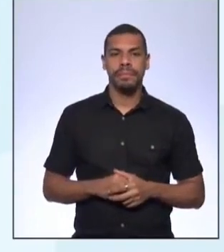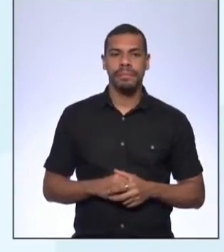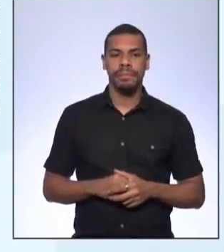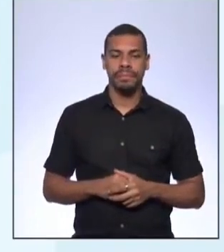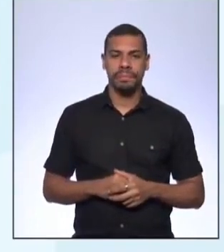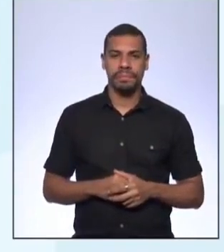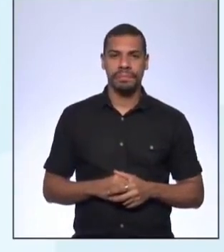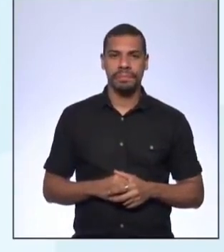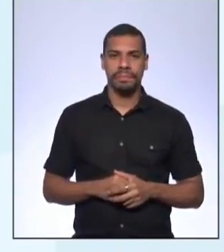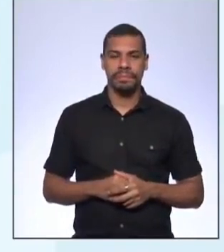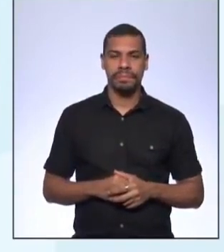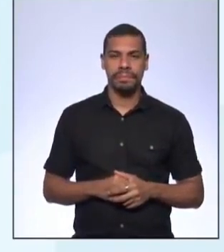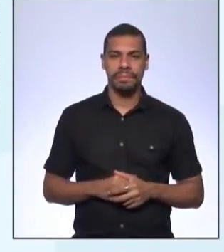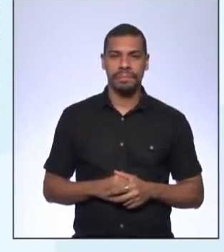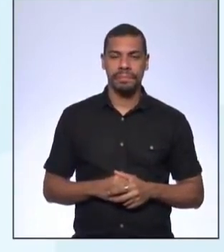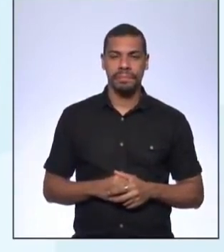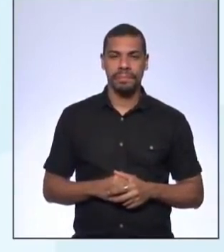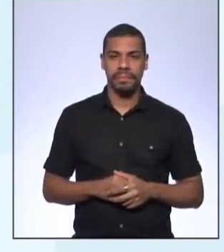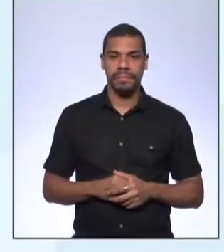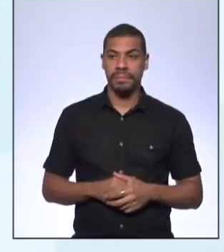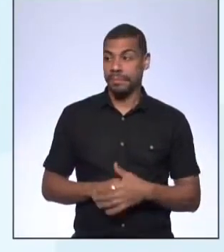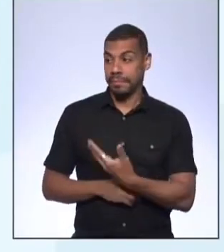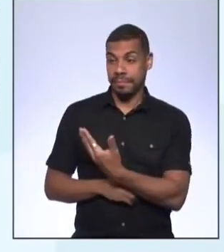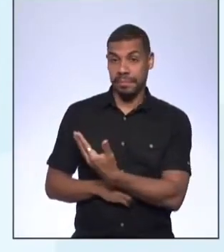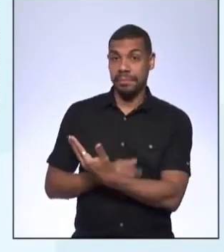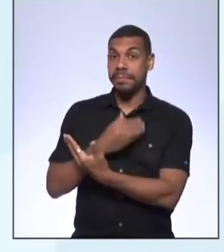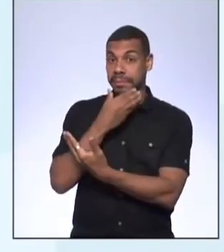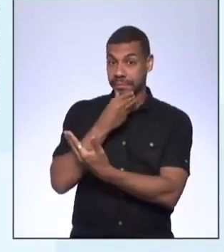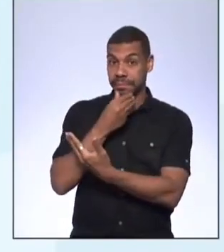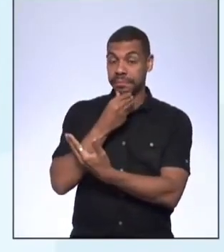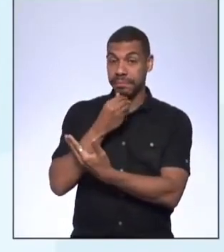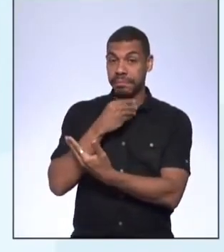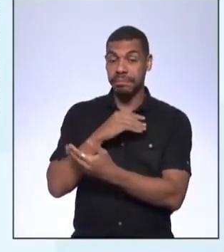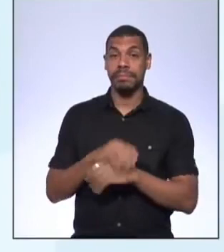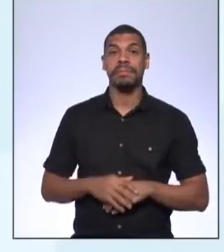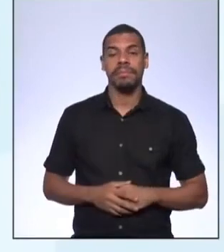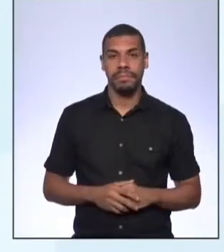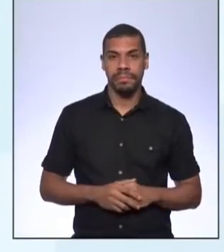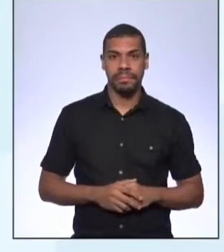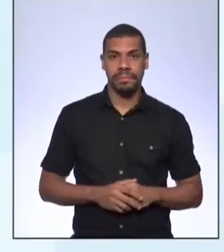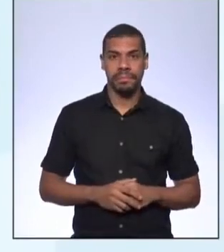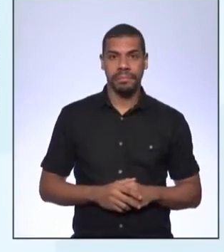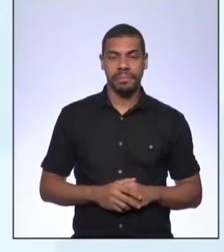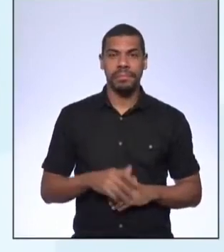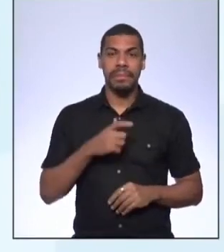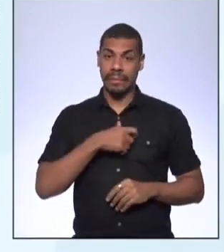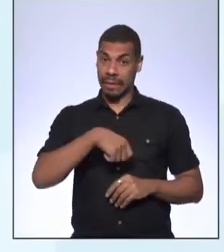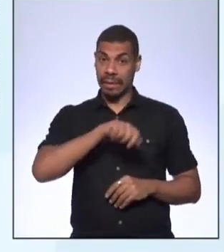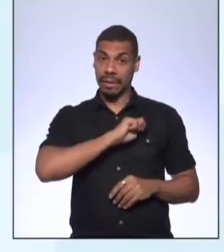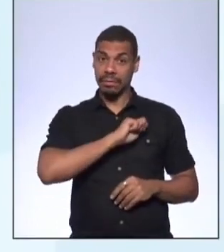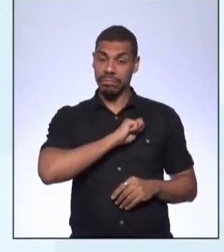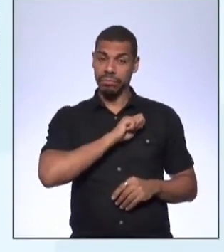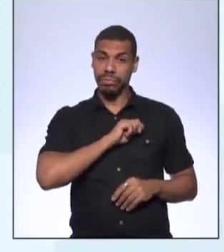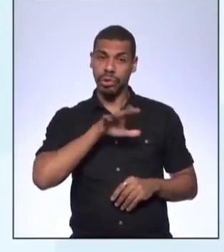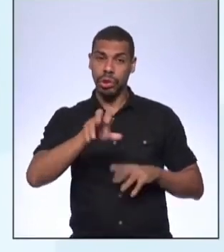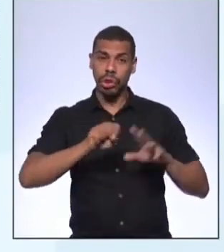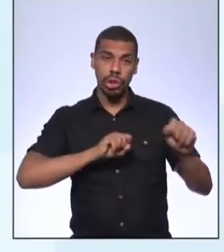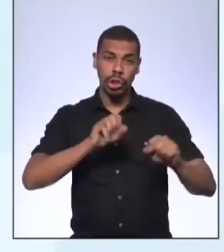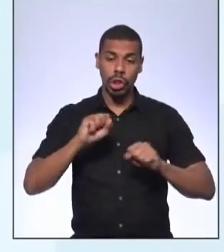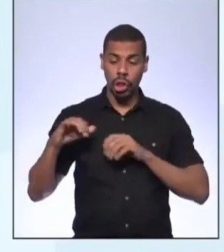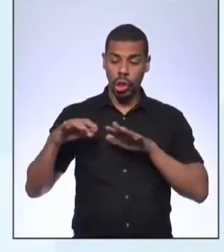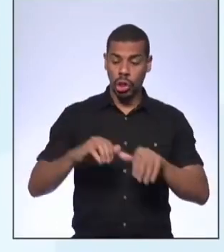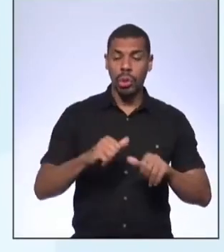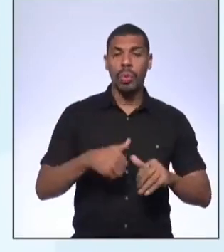Fernando Cortés ou Hernando Cortés, mas é o conquistador, né, espanhol que dominou os